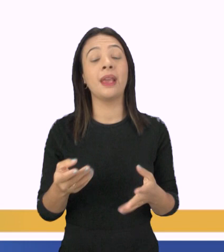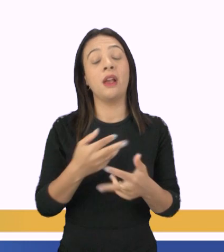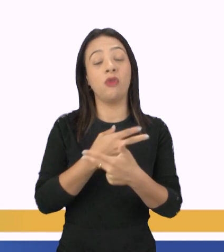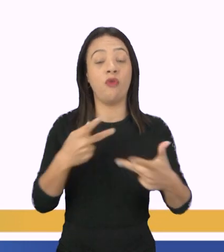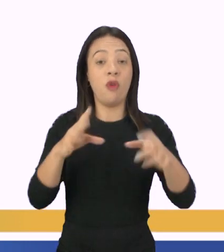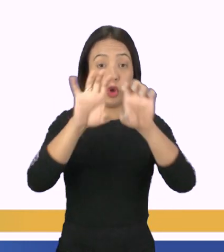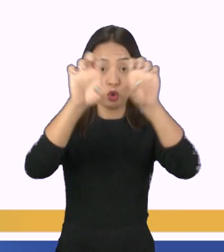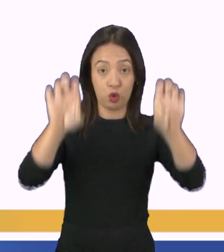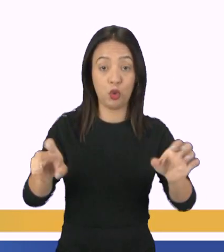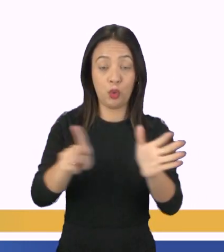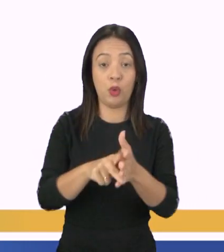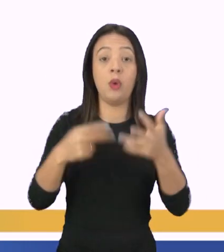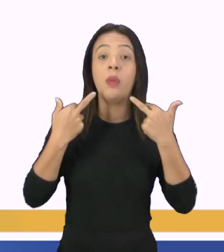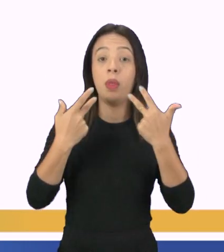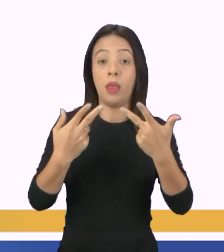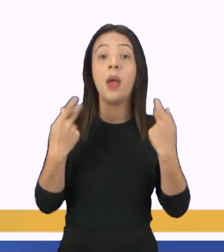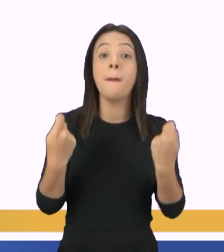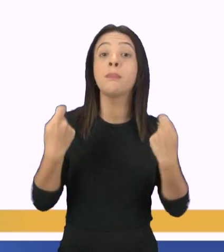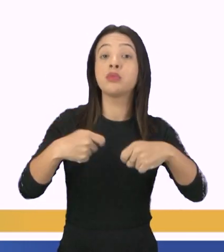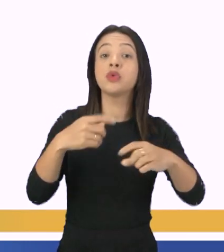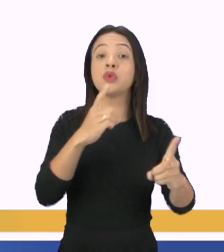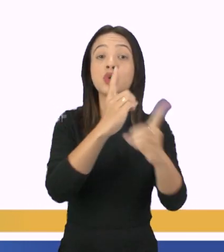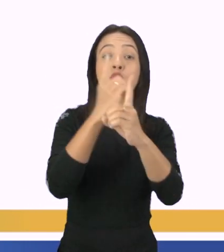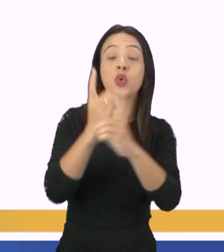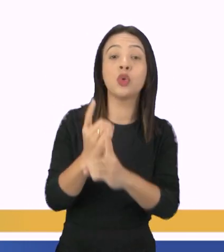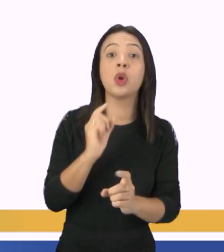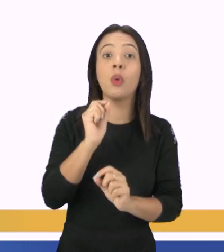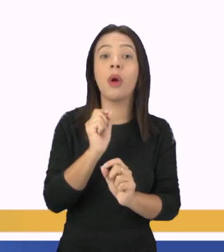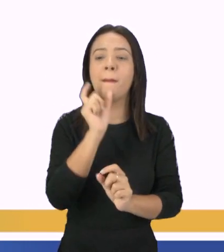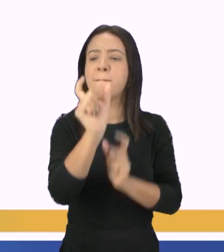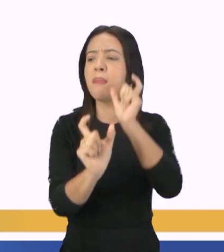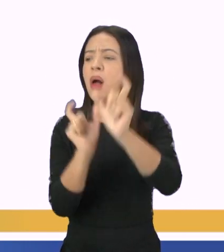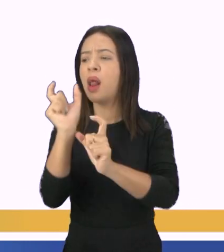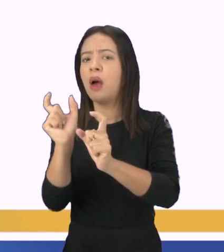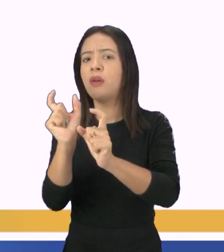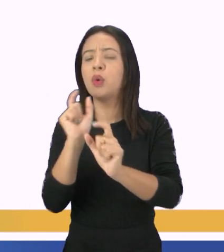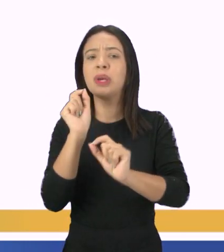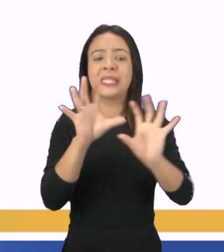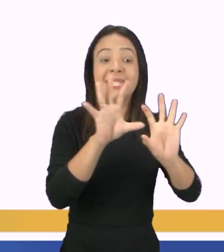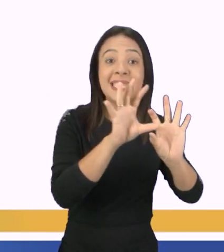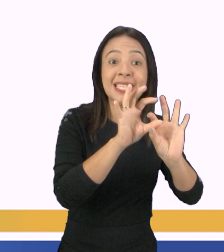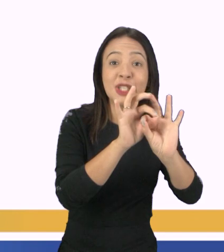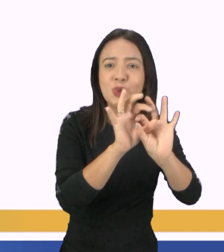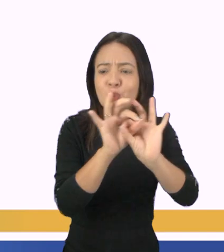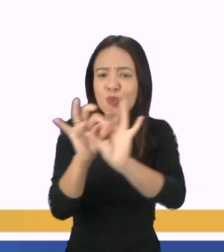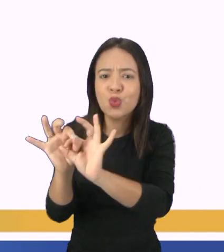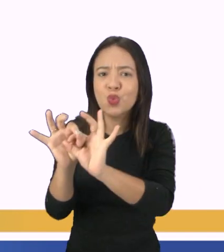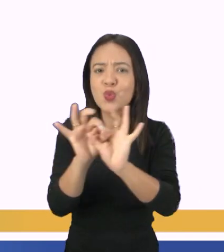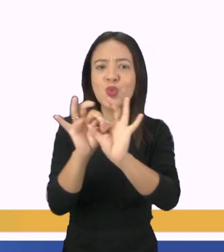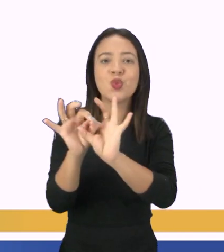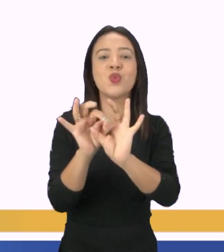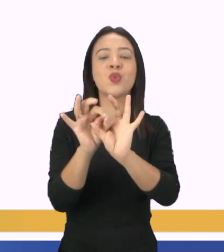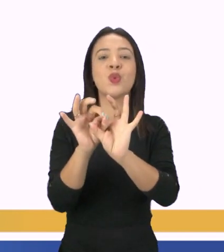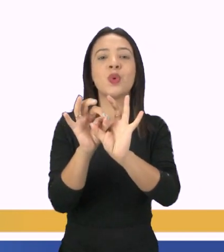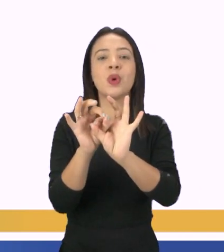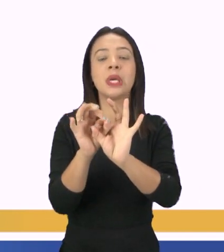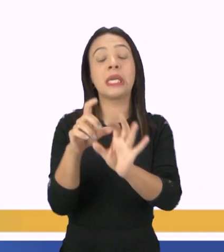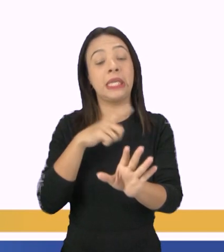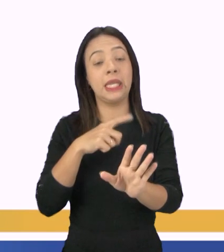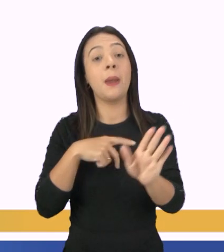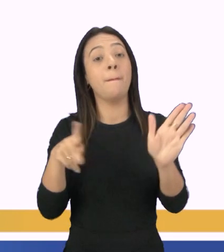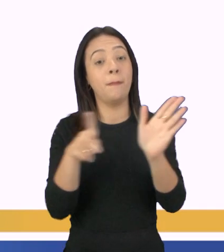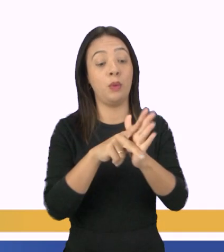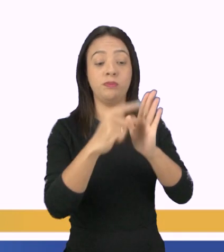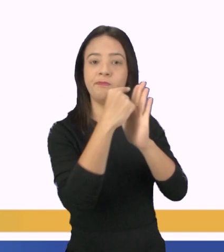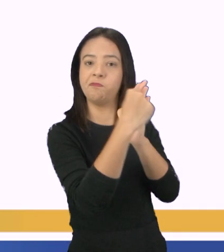língua, encontramos palavras e expressões que amarram, ou seja, elas enlaçam as ideias expostas nos parágrafos,